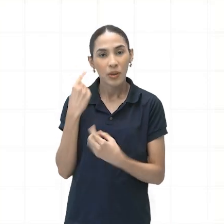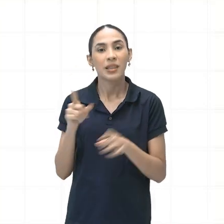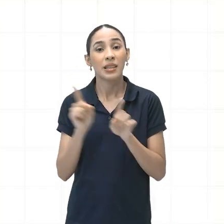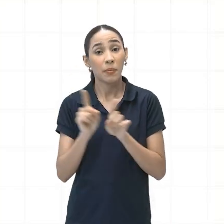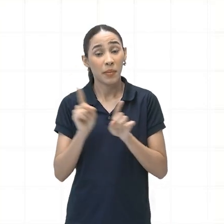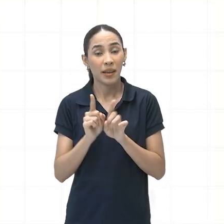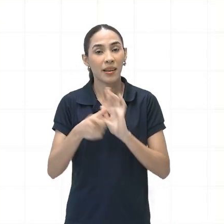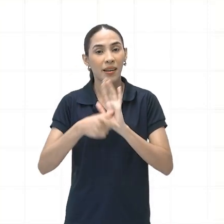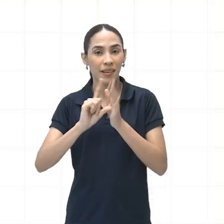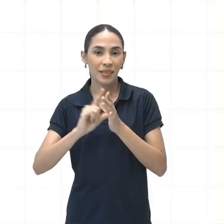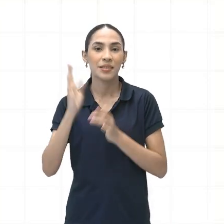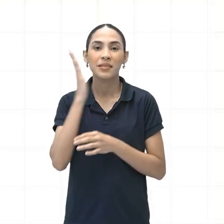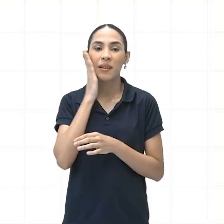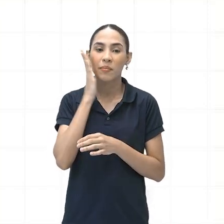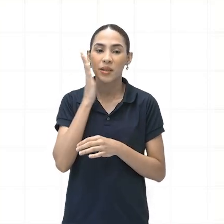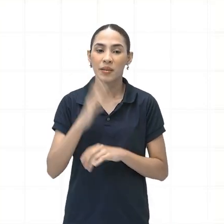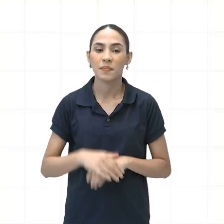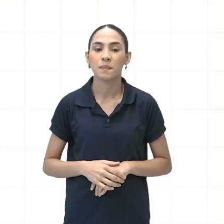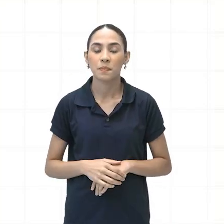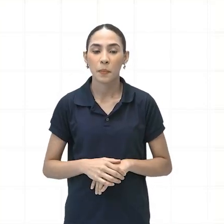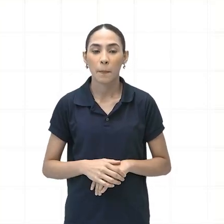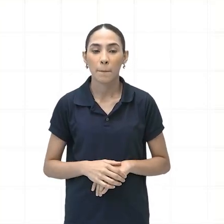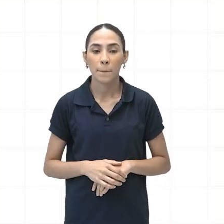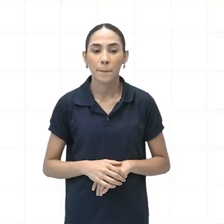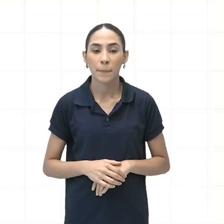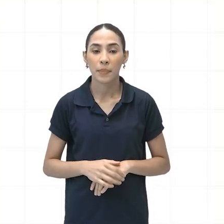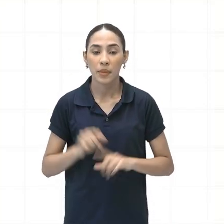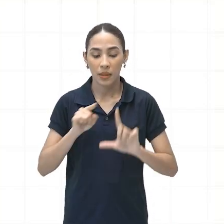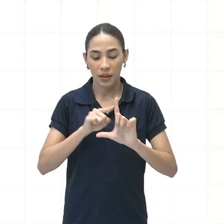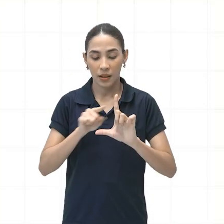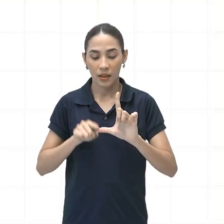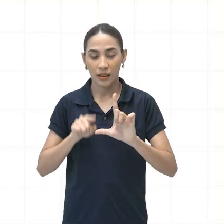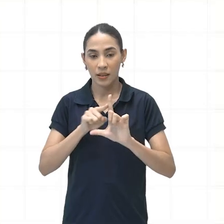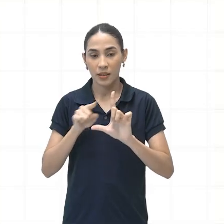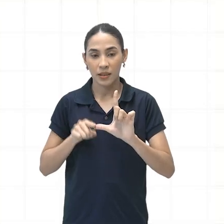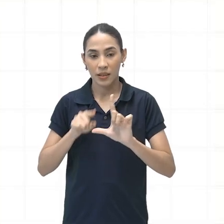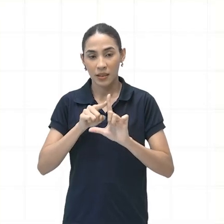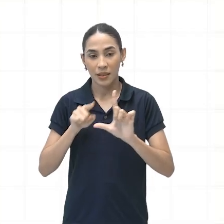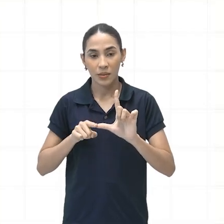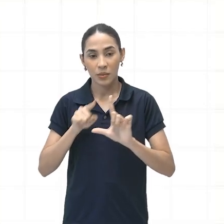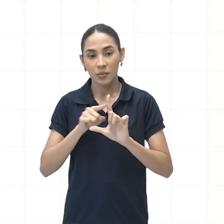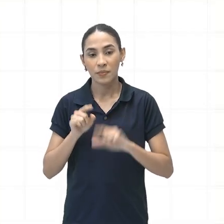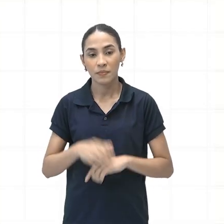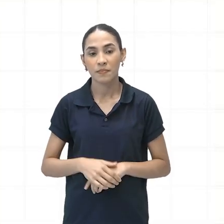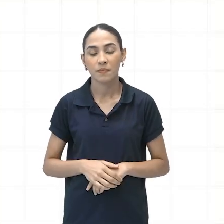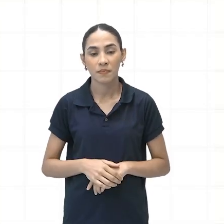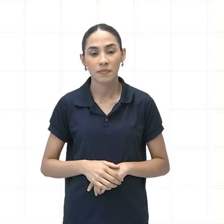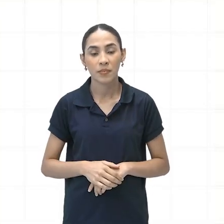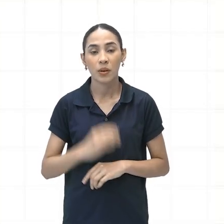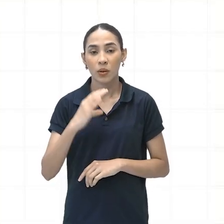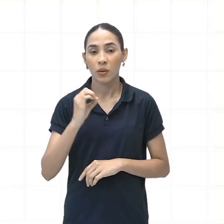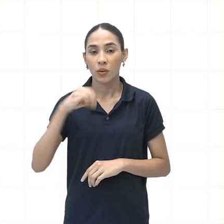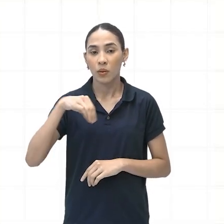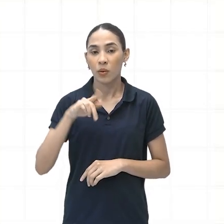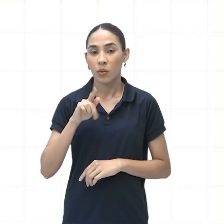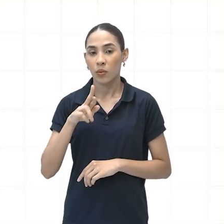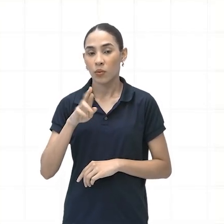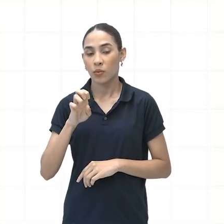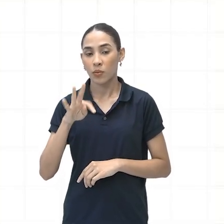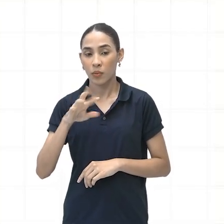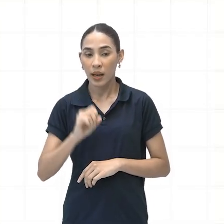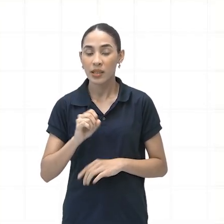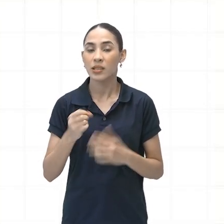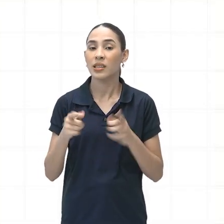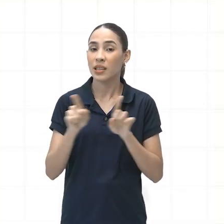sabia que esse ângulo que eu risquei de vermelho era congruente a este ângulo aqui